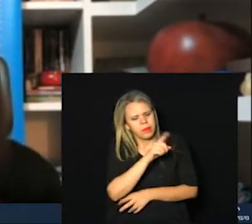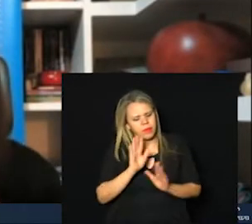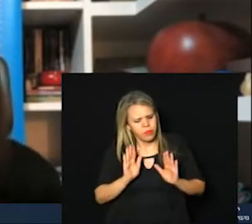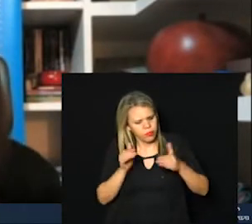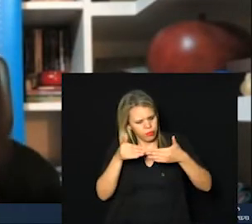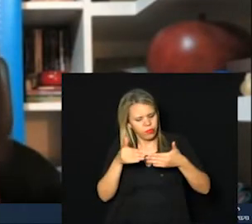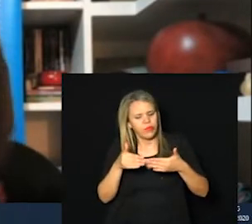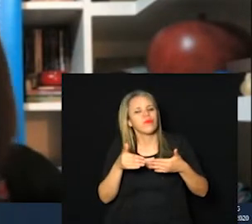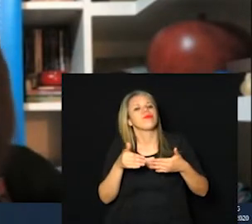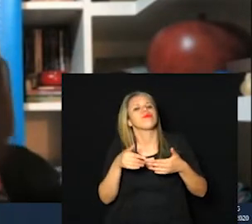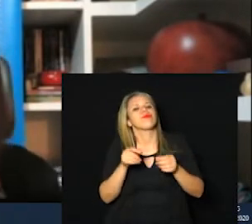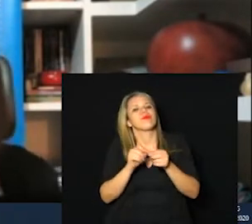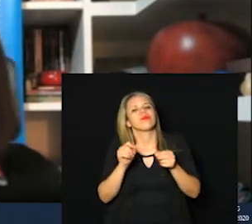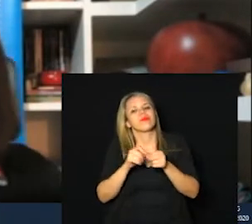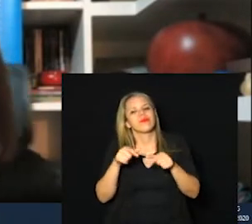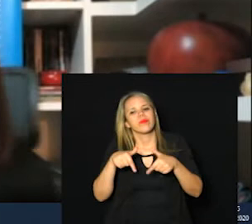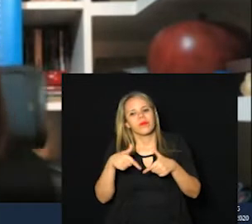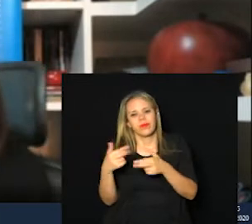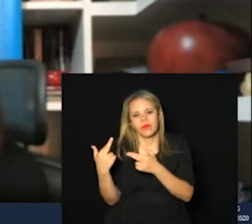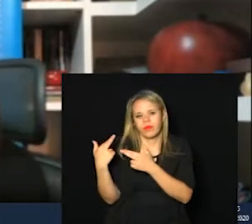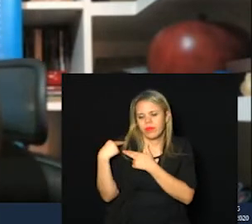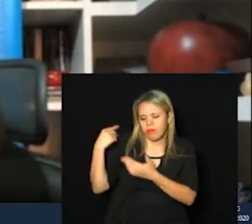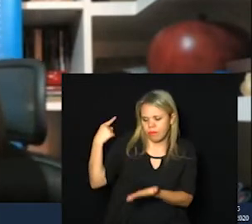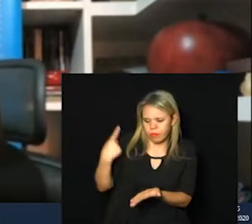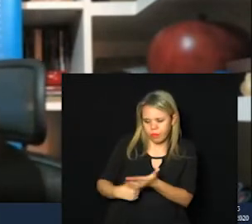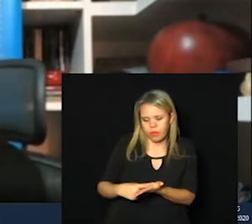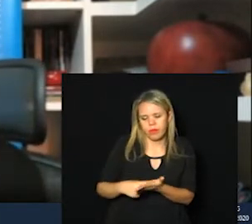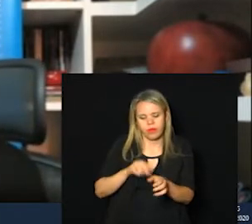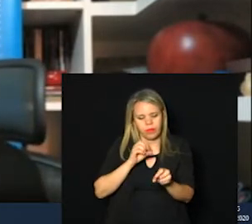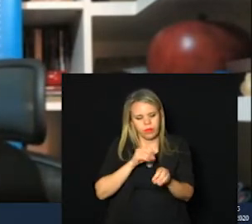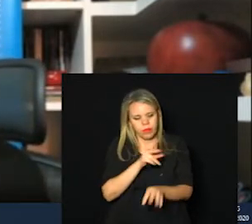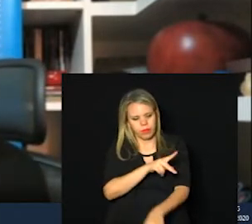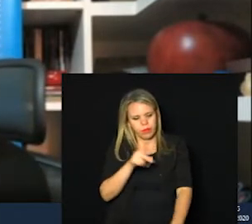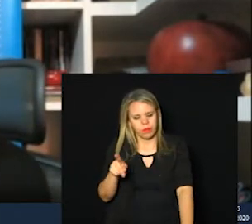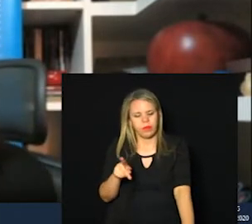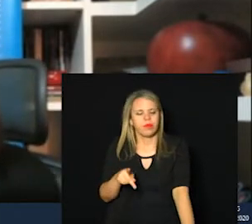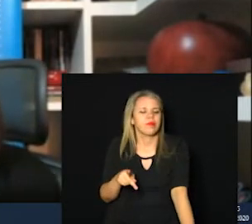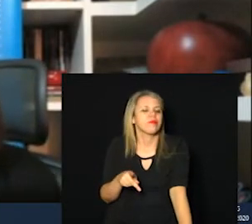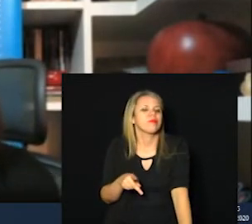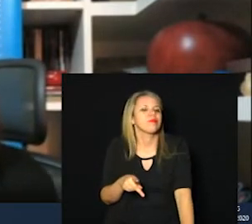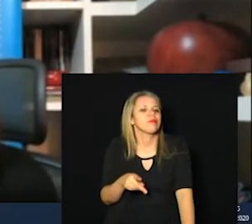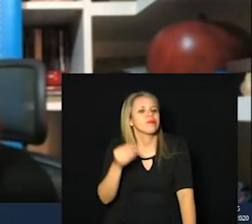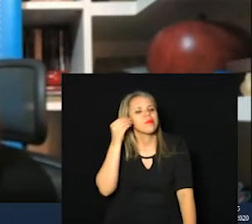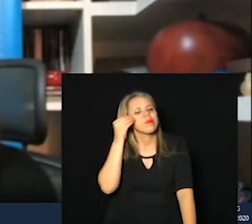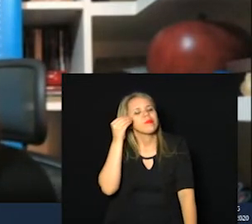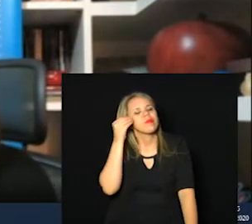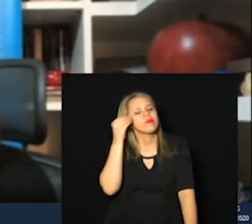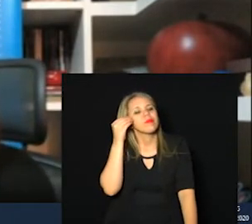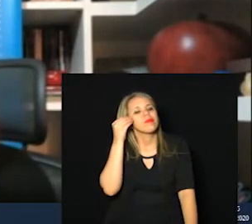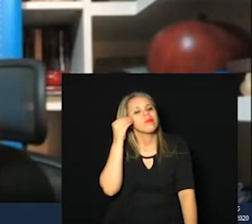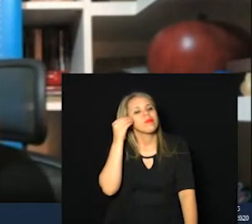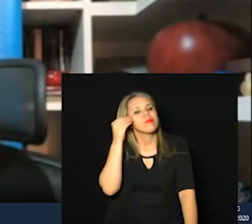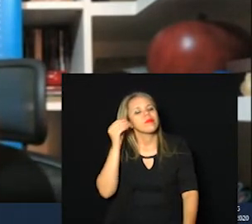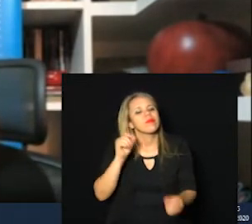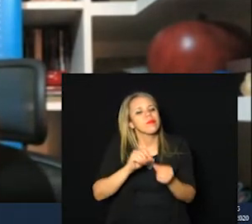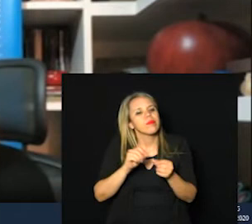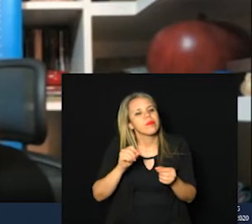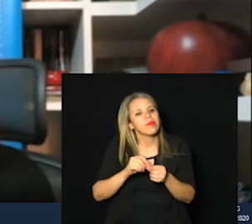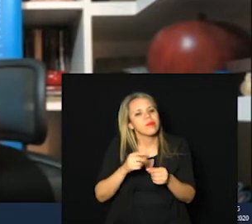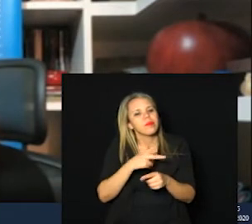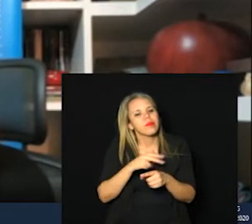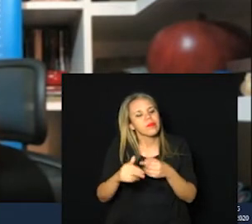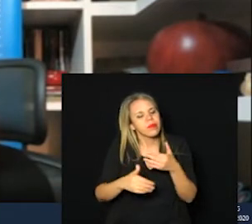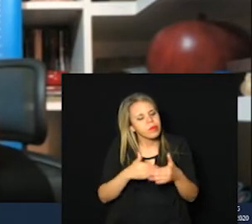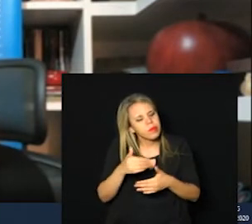focada, né, no que ela faz e no compromisso enquanto educadora, de tentar fazer uma travessia,